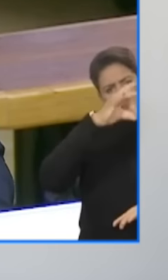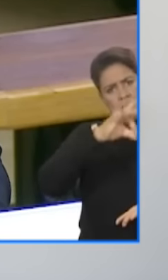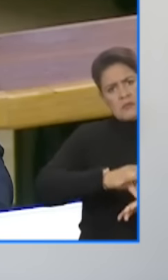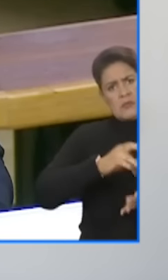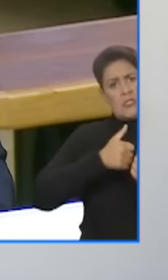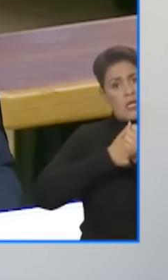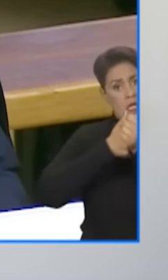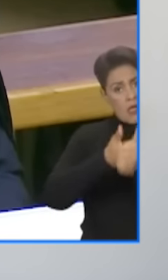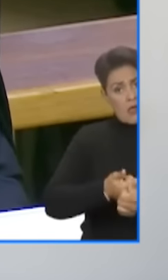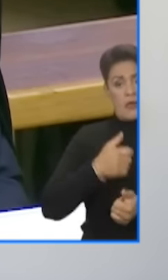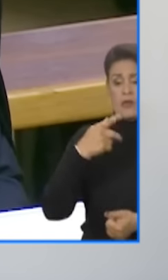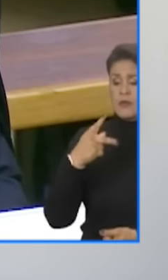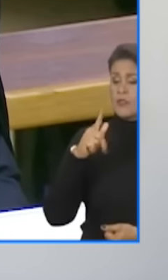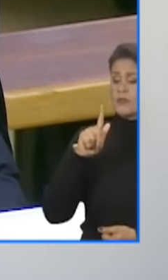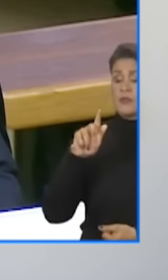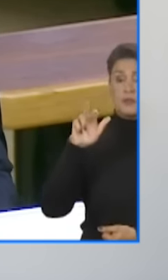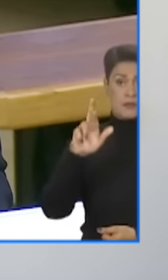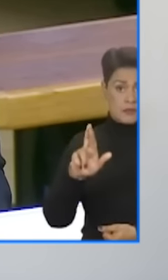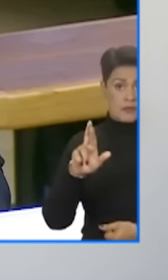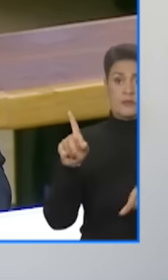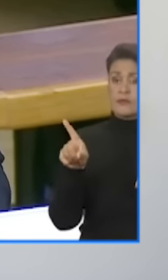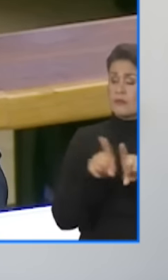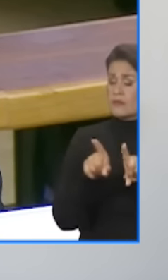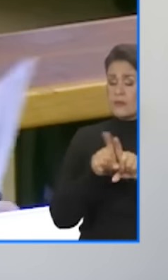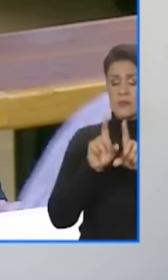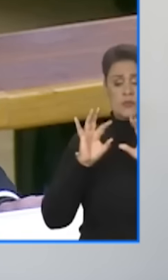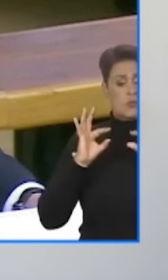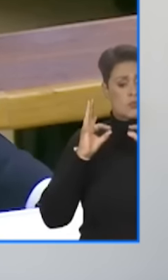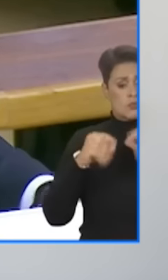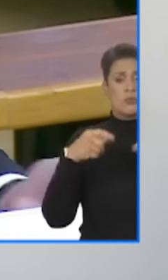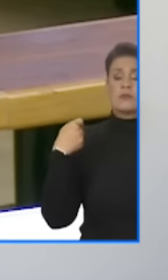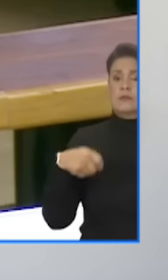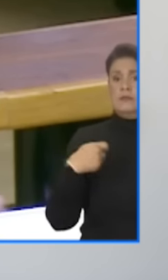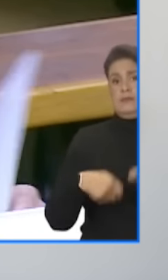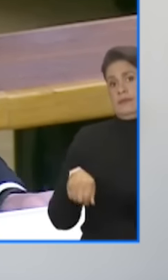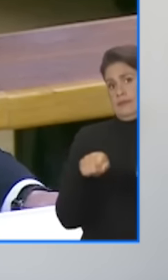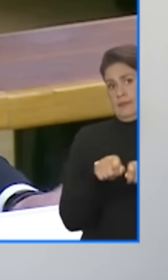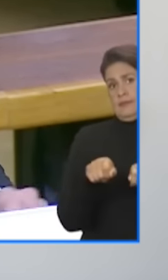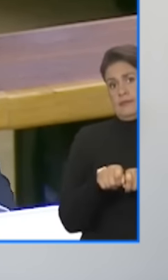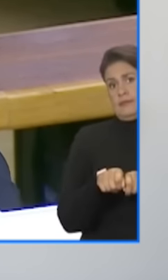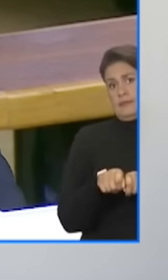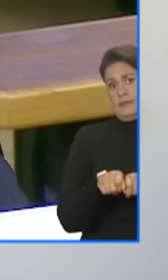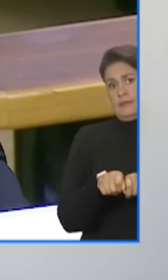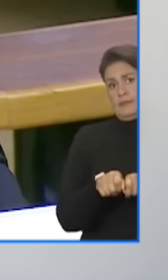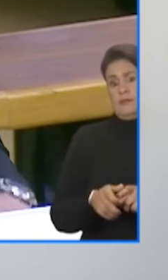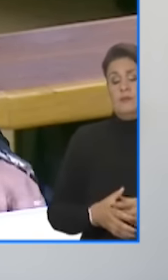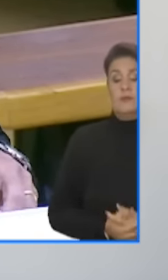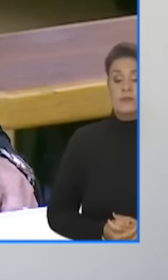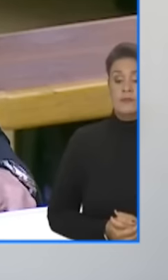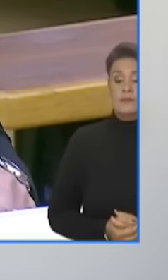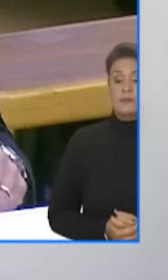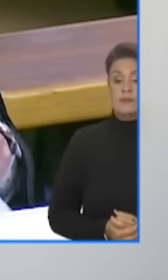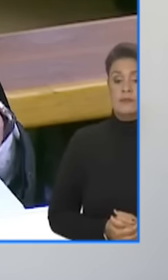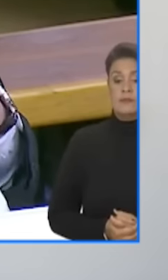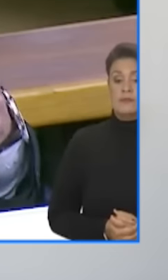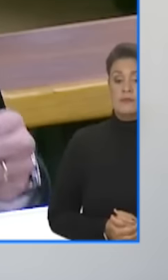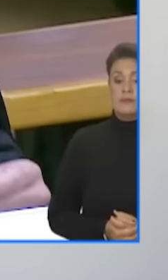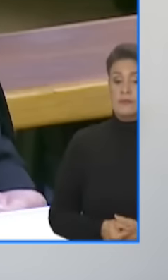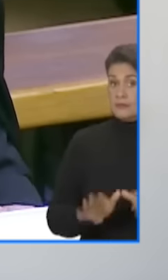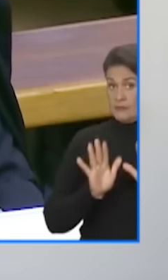relação a isso. Então, o que a gente pode dizer é... O ministro Barroso até citou, uma